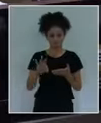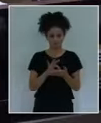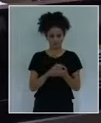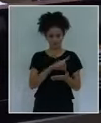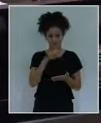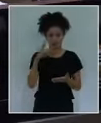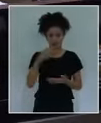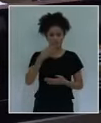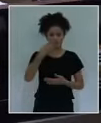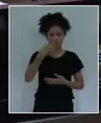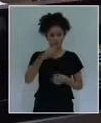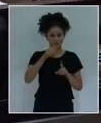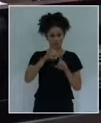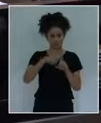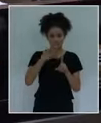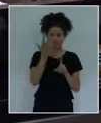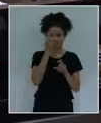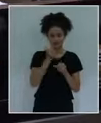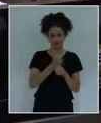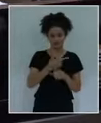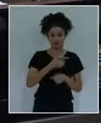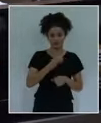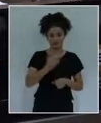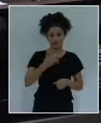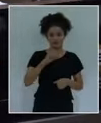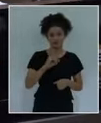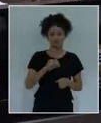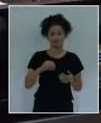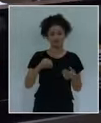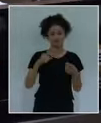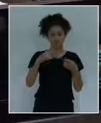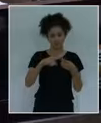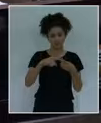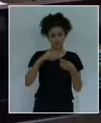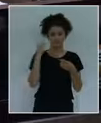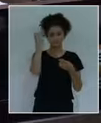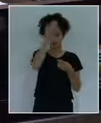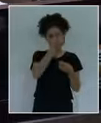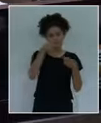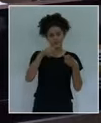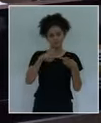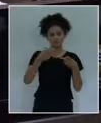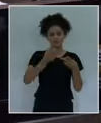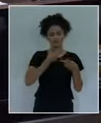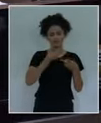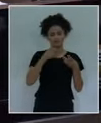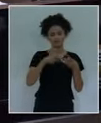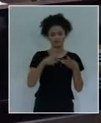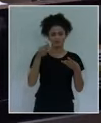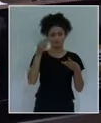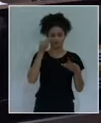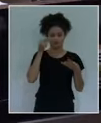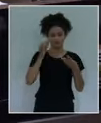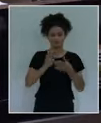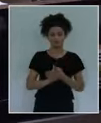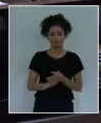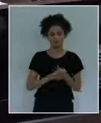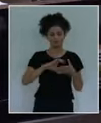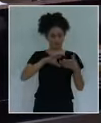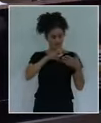4 de fevereiro de 2020. Caso Alberto Montanha da Silva, Francisco Pinto da Rocha Neto, Raimundo da Conceição Gomes,